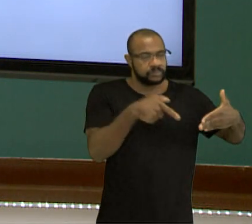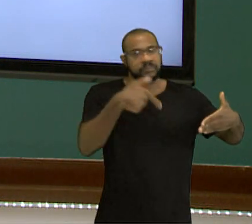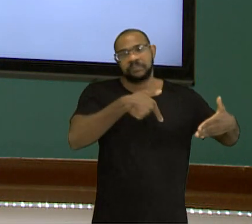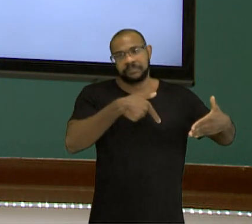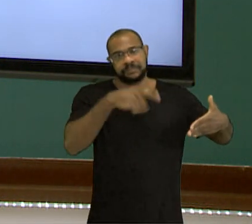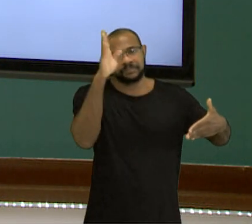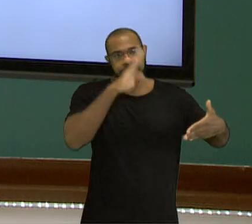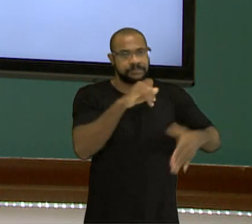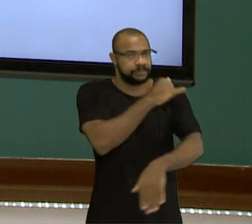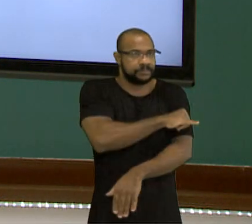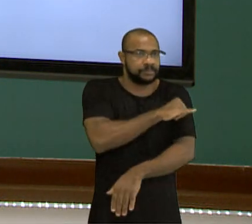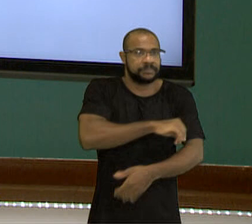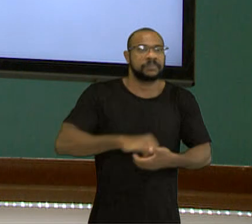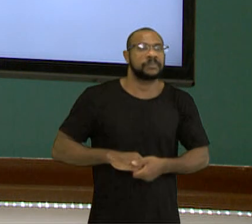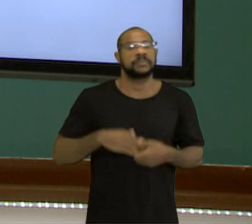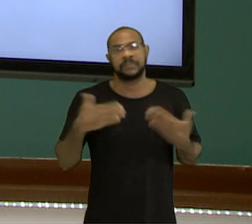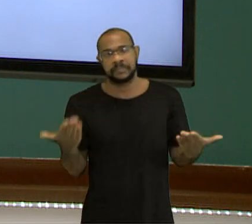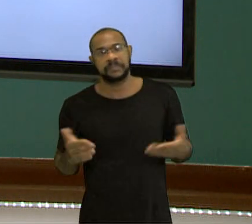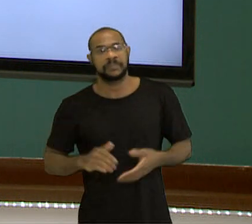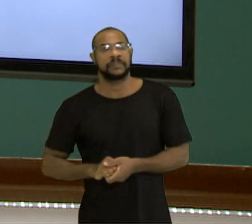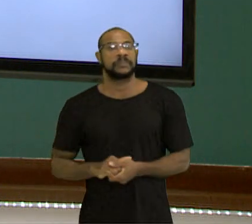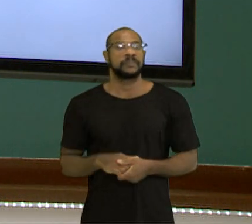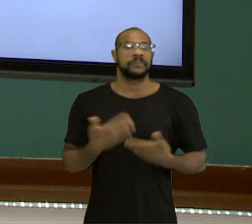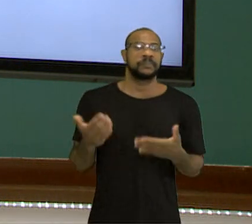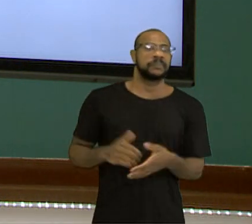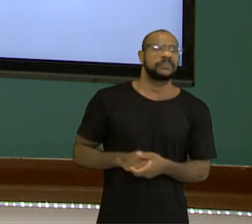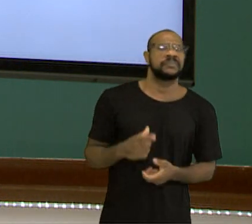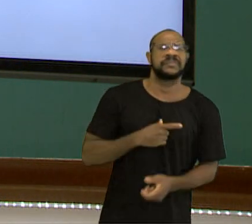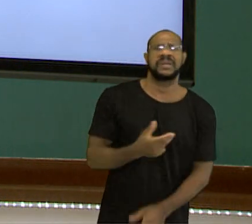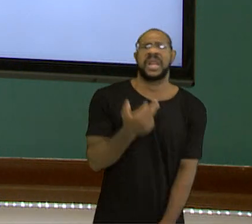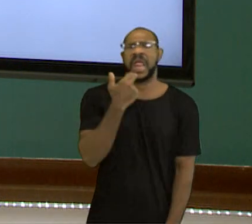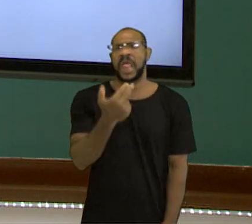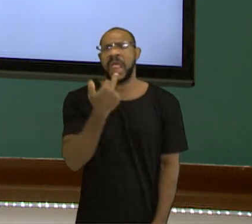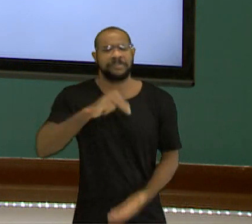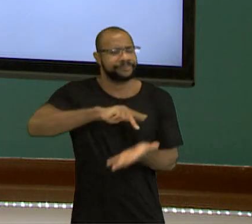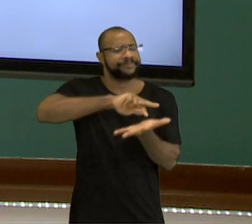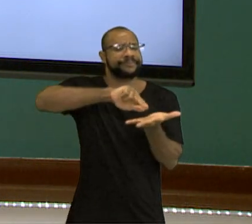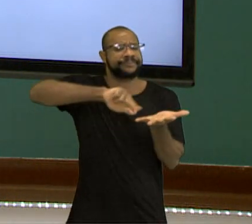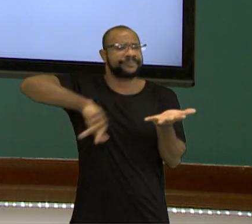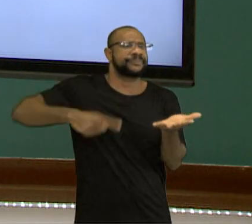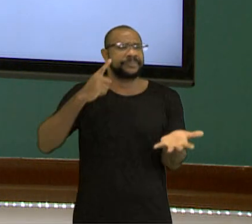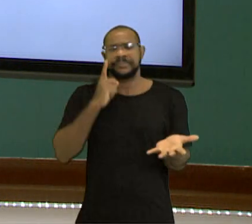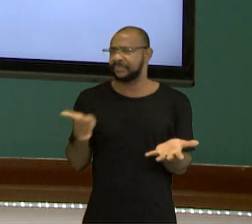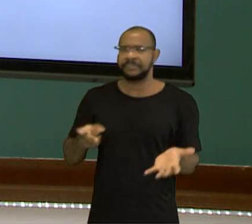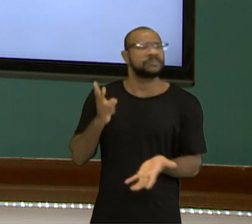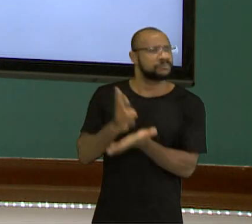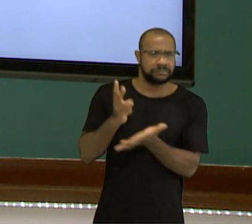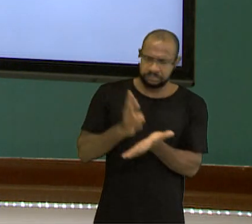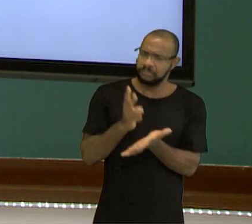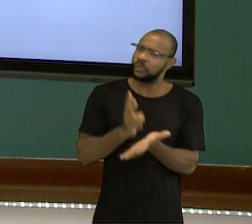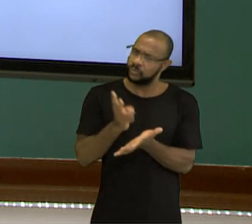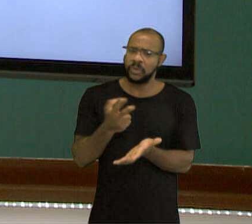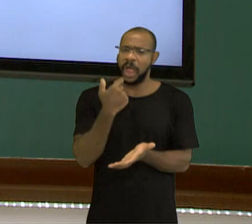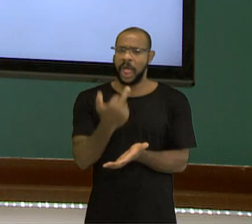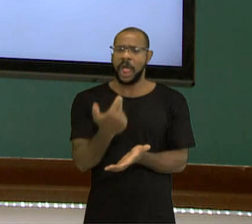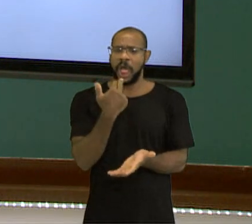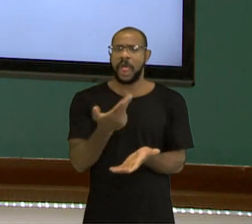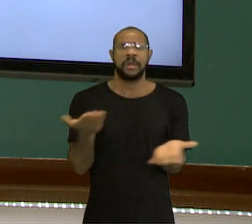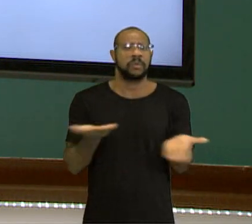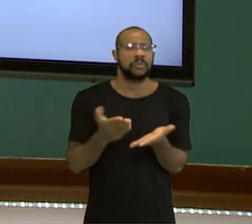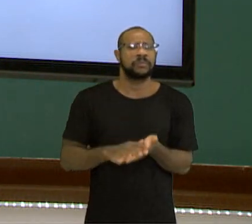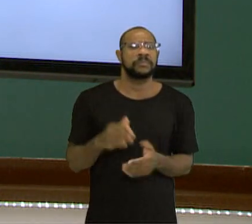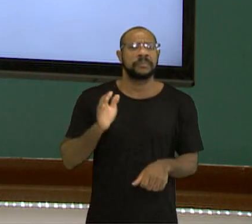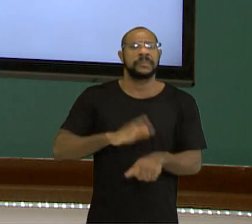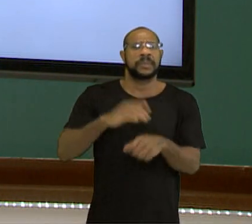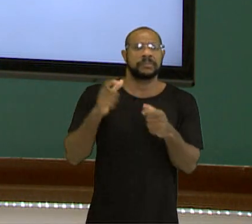Janeiro. Os falantes da língua Kikongo, Kimbundu e Umbundu, que continuam sendo falados ainda hoje em Angola, foram os